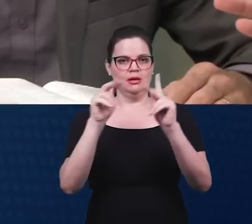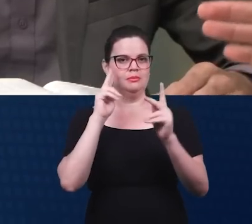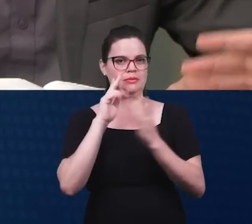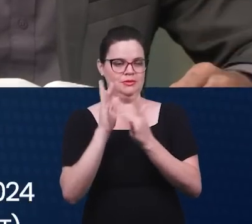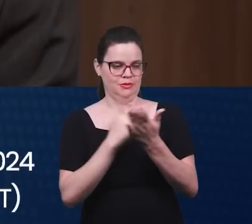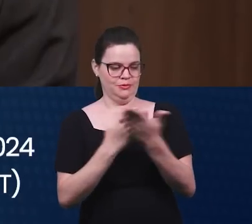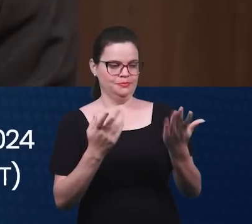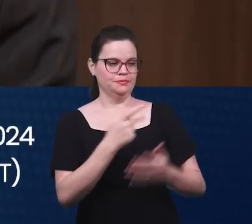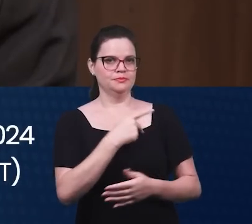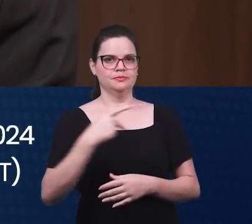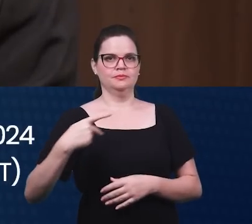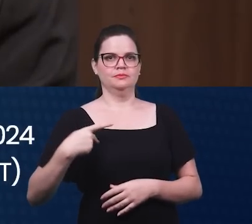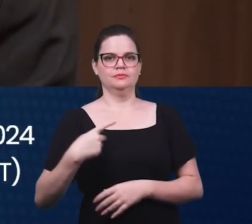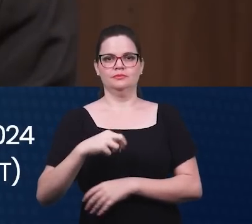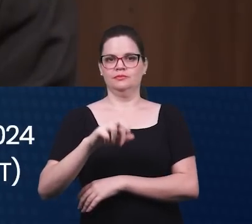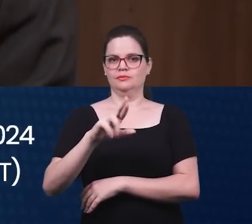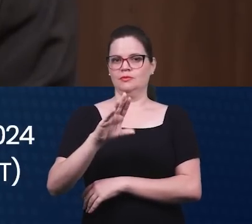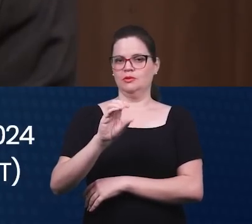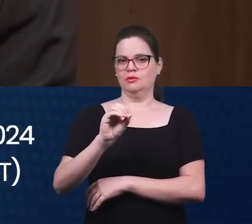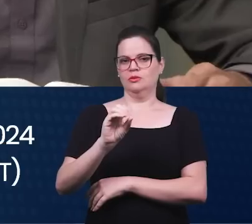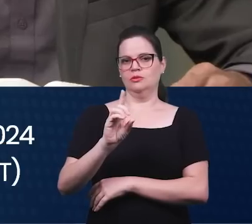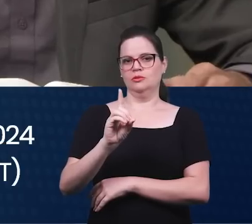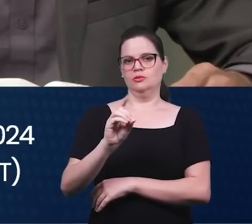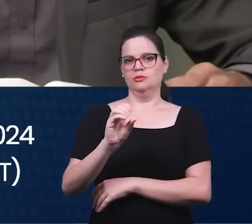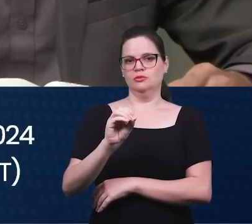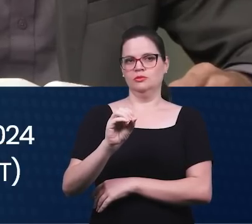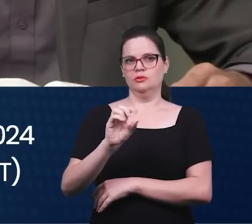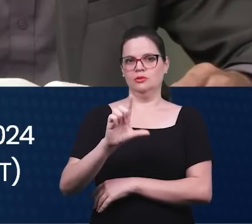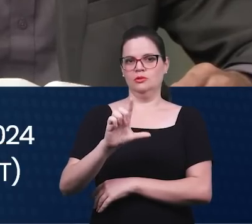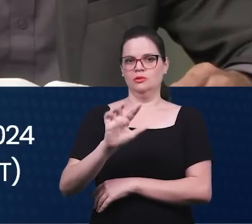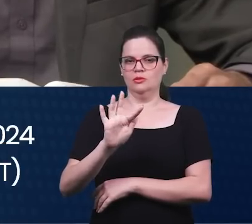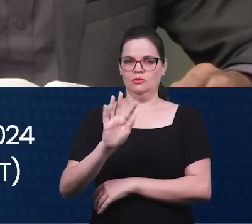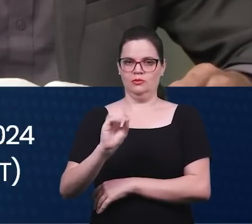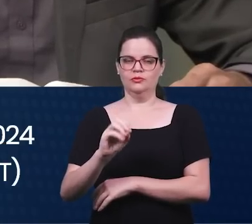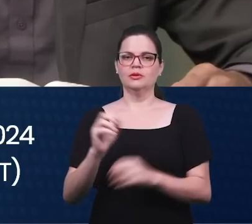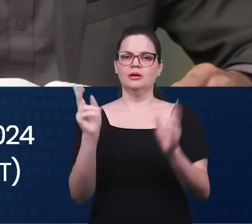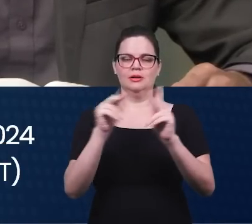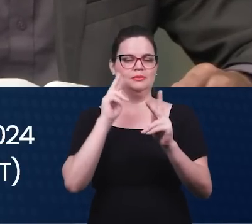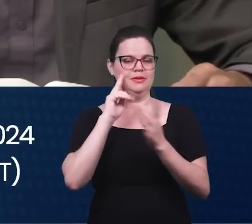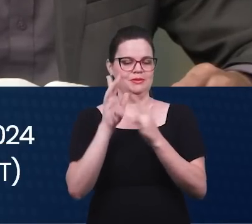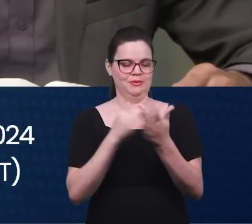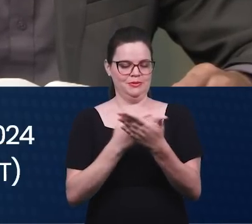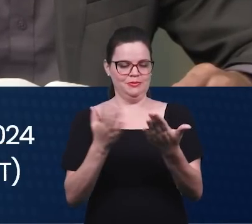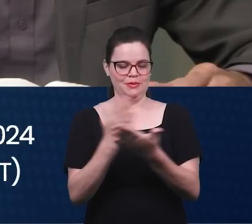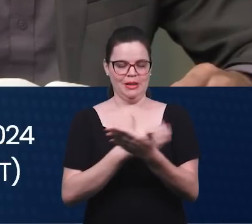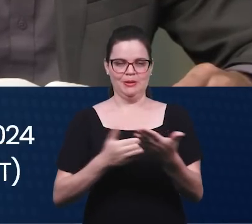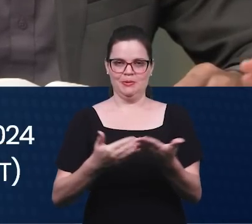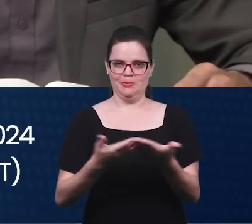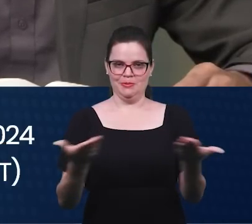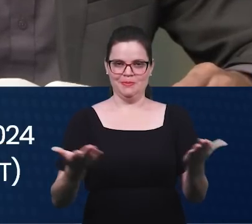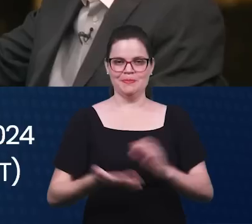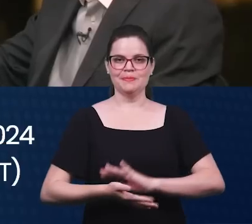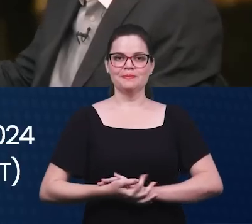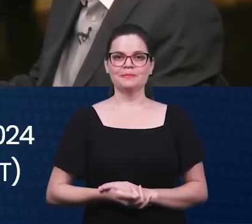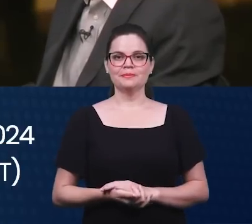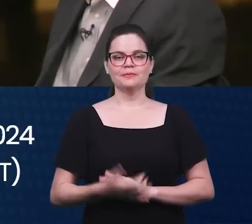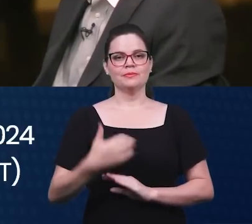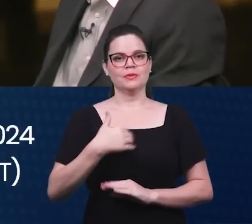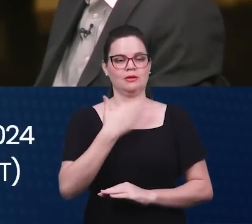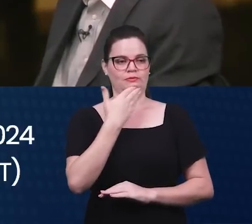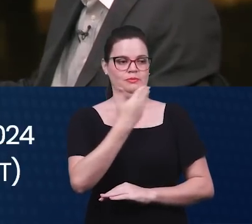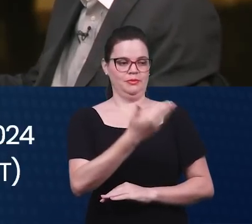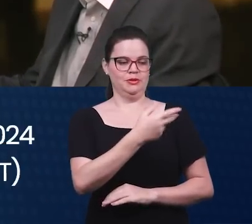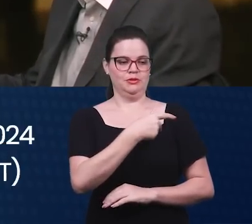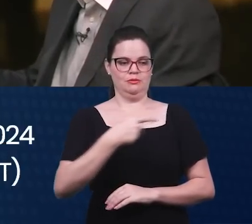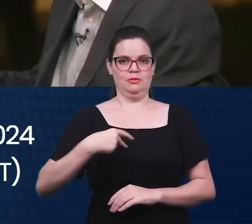Também com o pastor Rodolfo Moreno. Paz do Senhor, pastor Marcelo, pastor Guilherme, todos que participam conosco deste culto. Vou pedir ao pastor